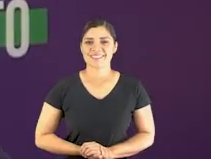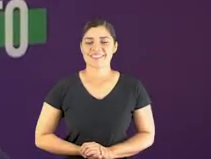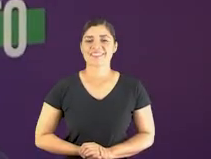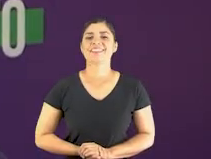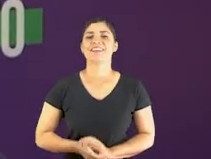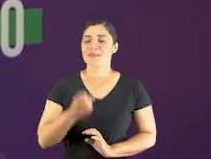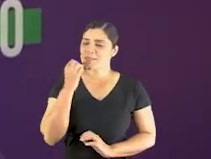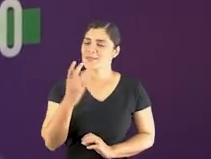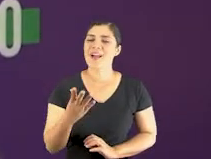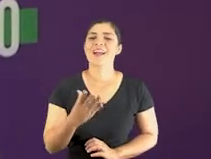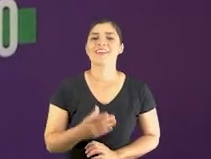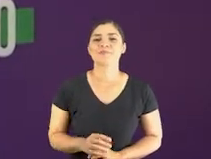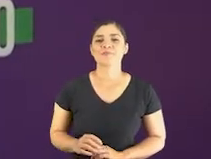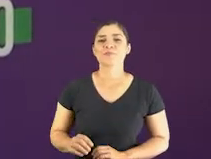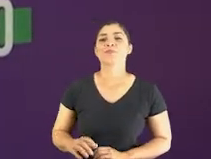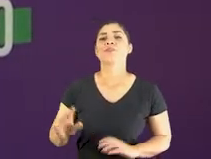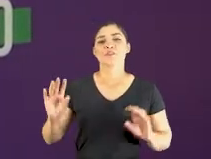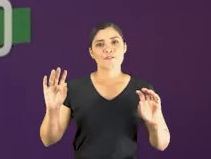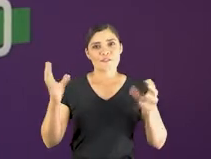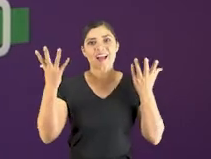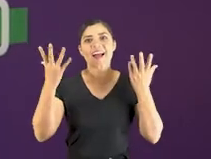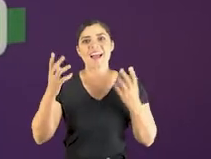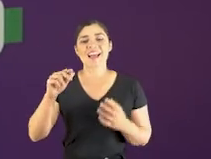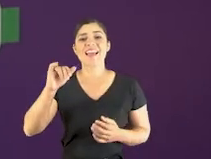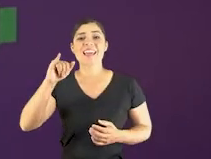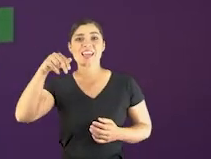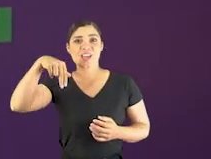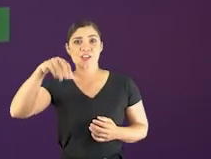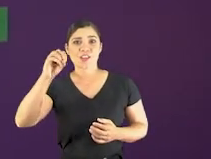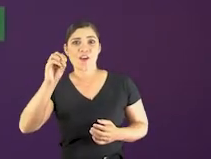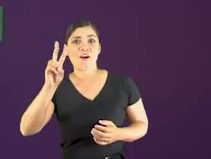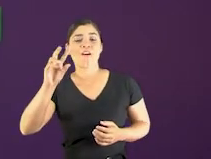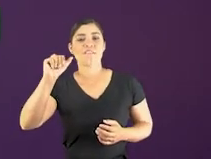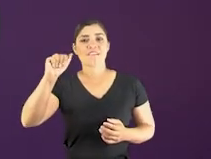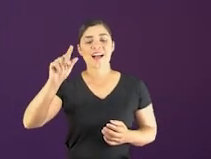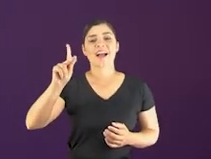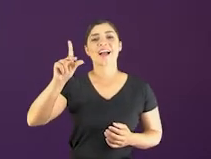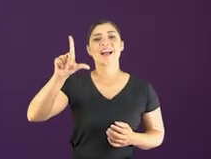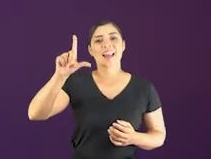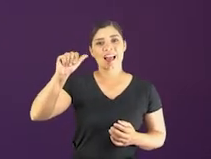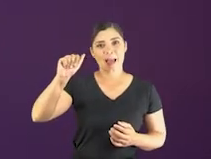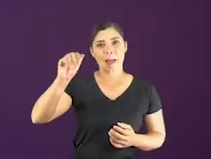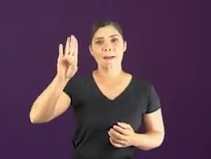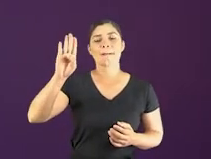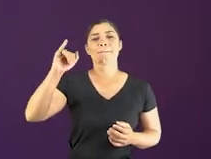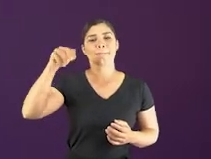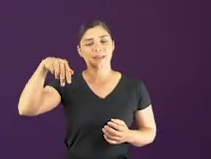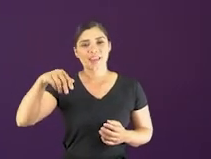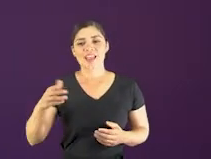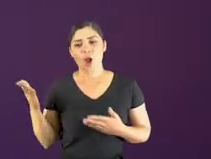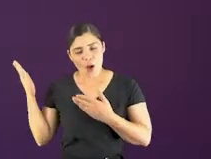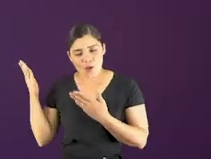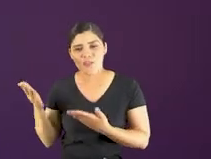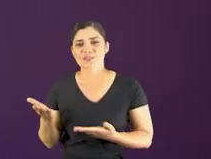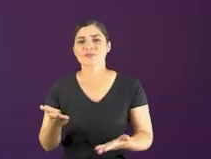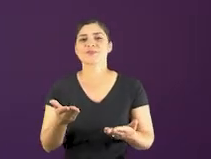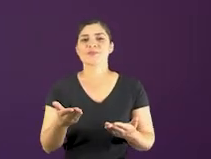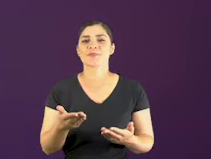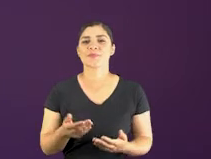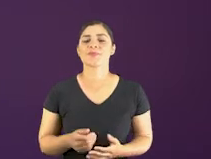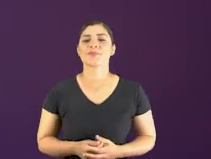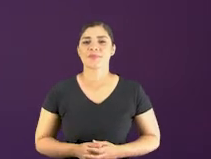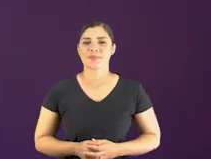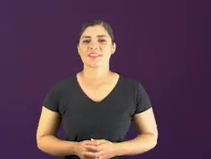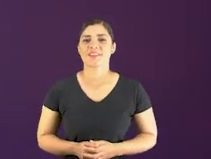é muito bem o festival em Nova Claudinha em casa continua com convidados super especiais como o Marcelo melchior